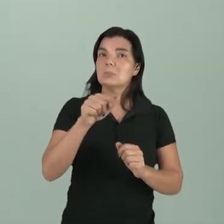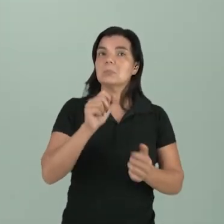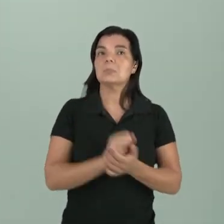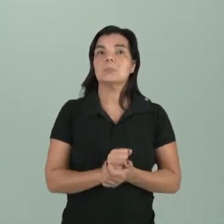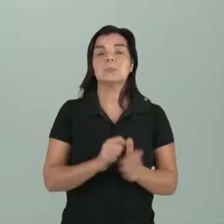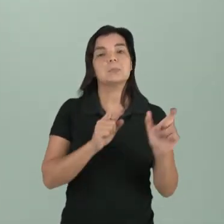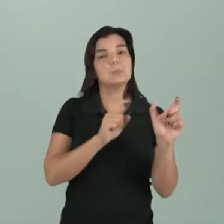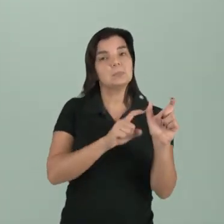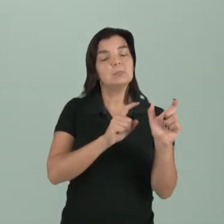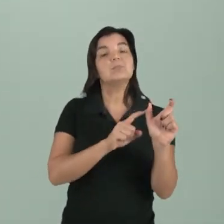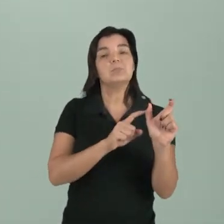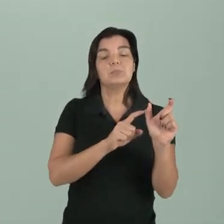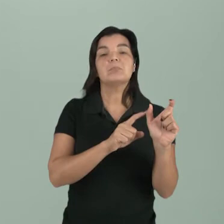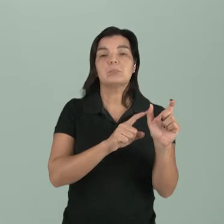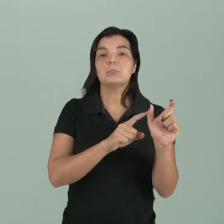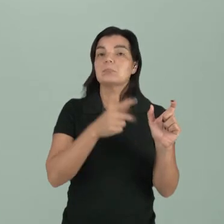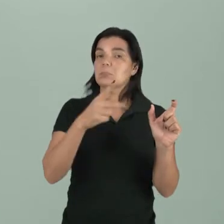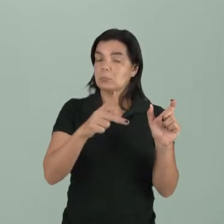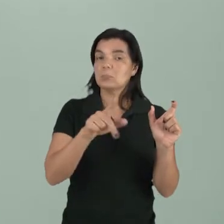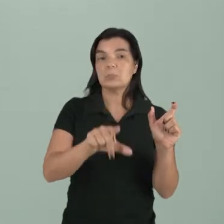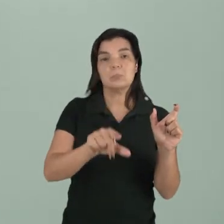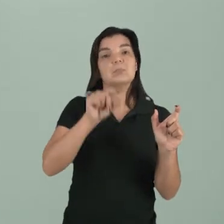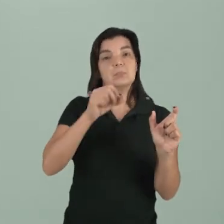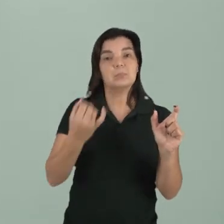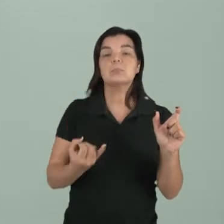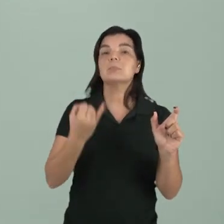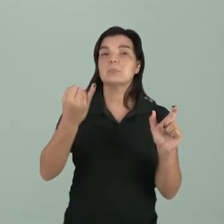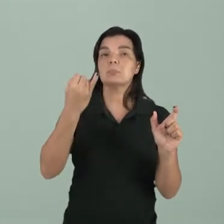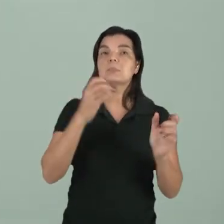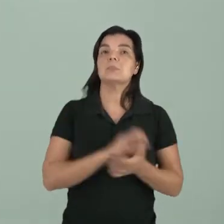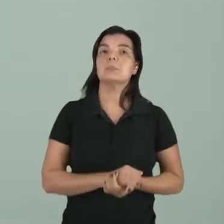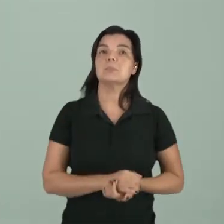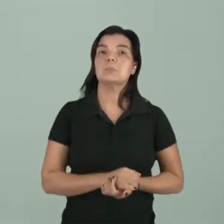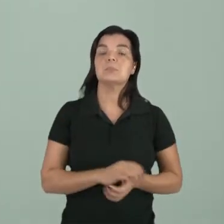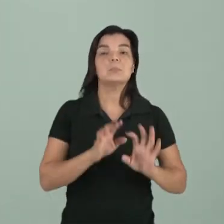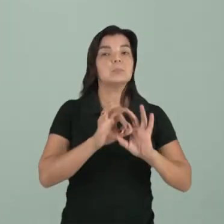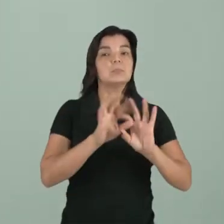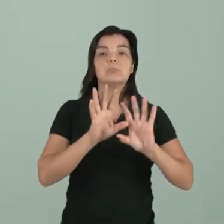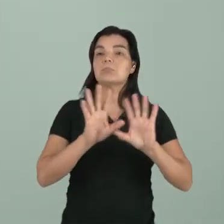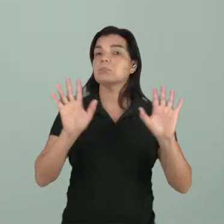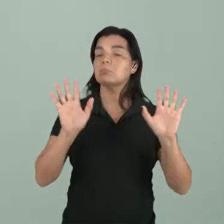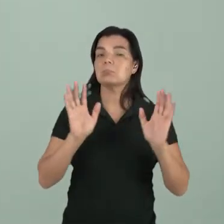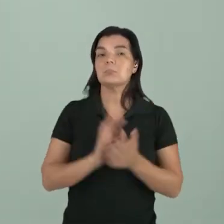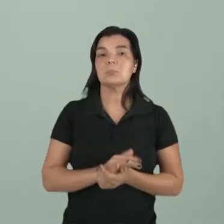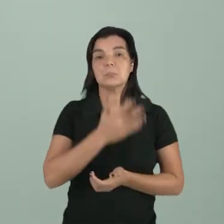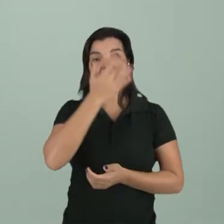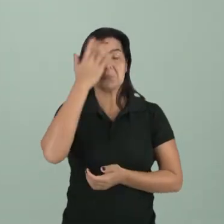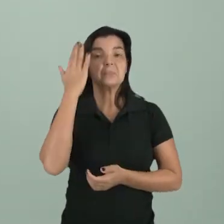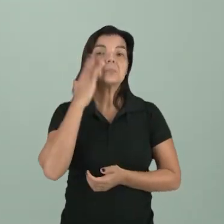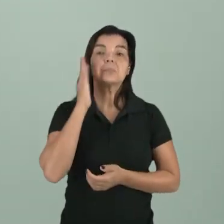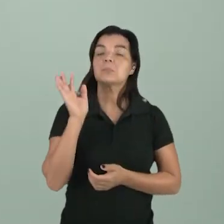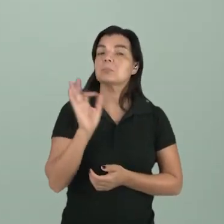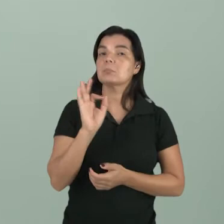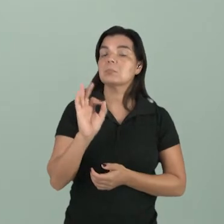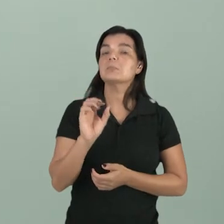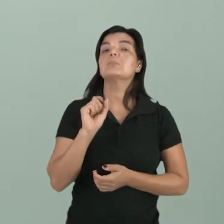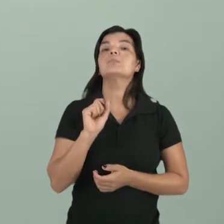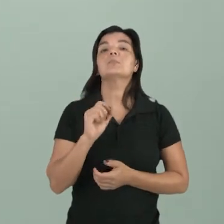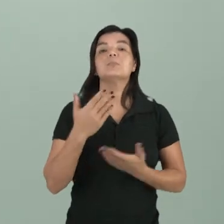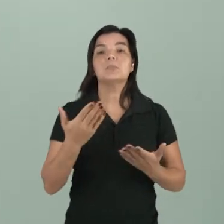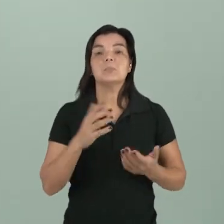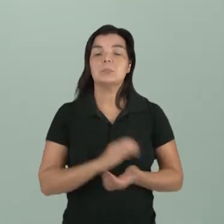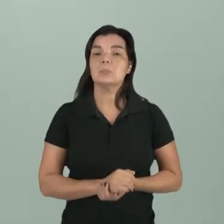você pode pegar a sua palavra-chave e deixar ela solta. E a pessoa não entender o